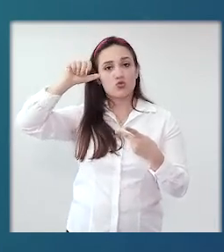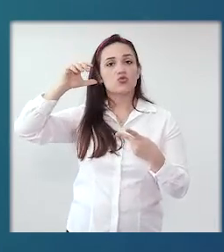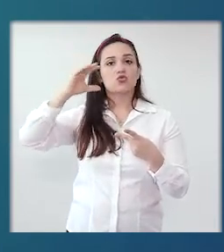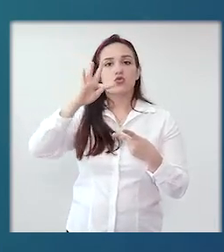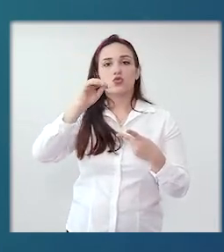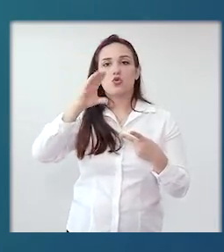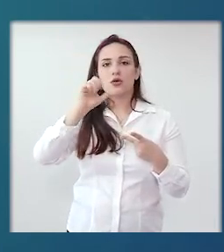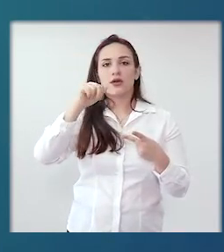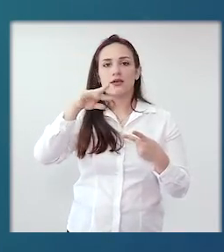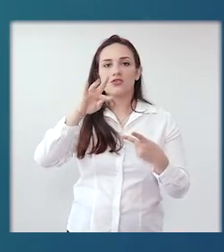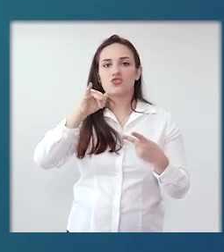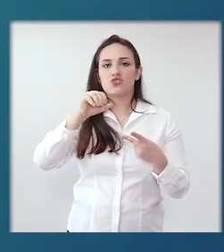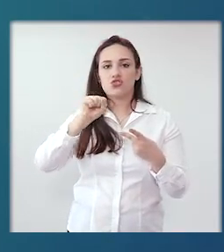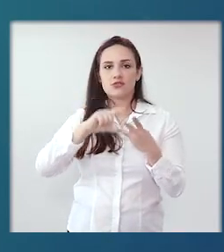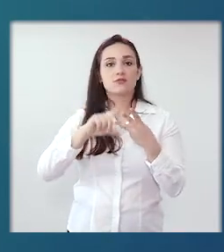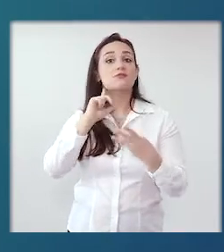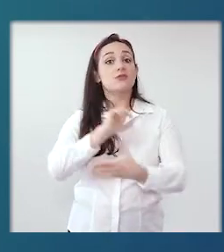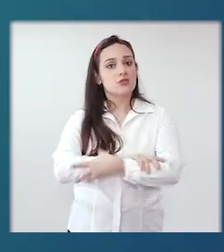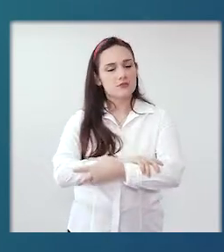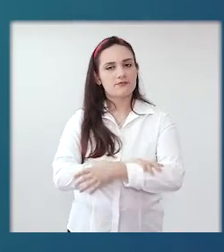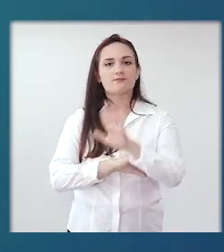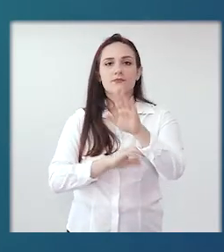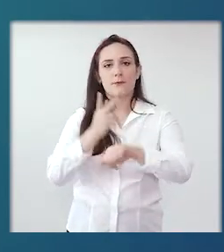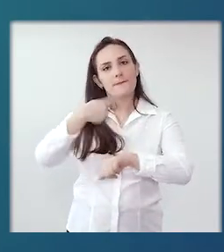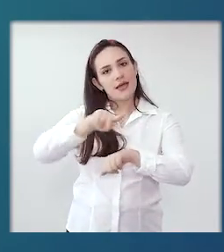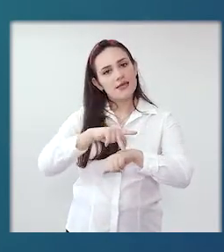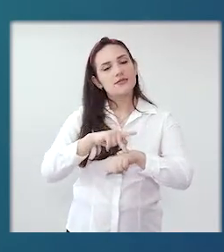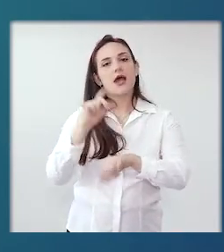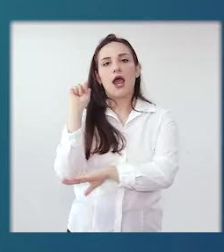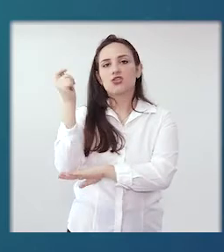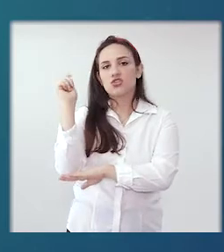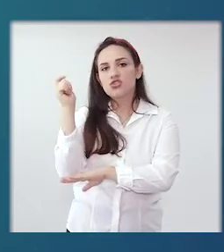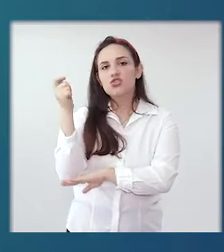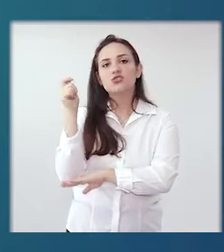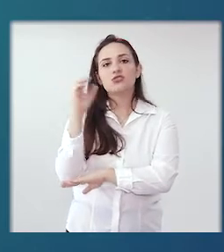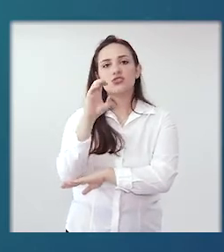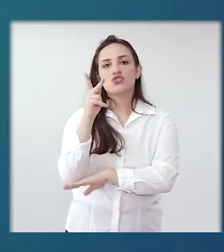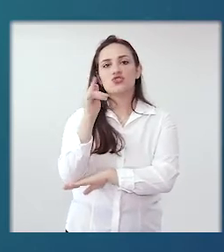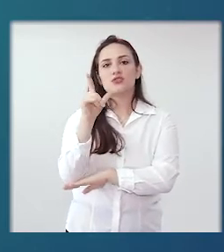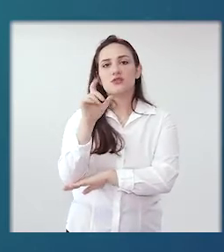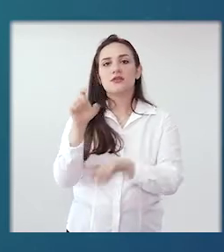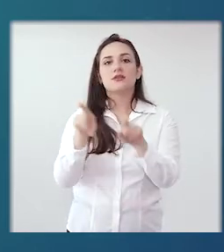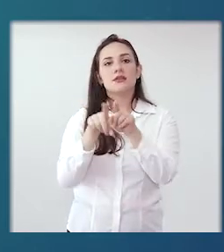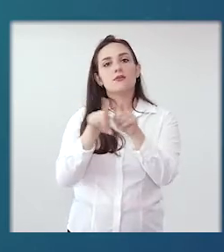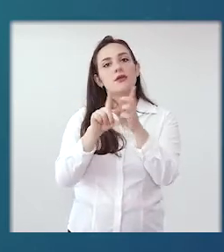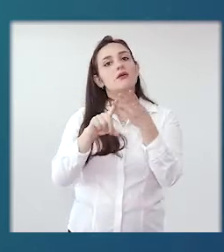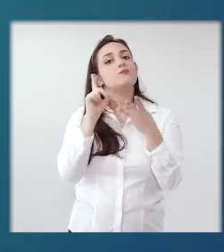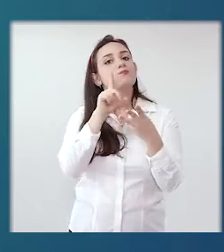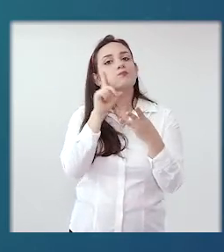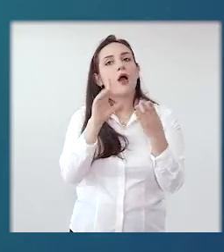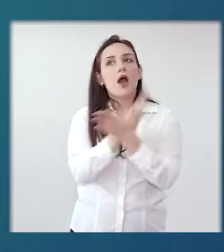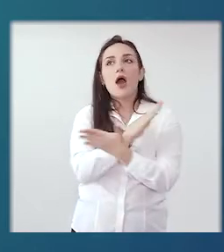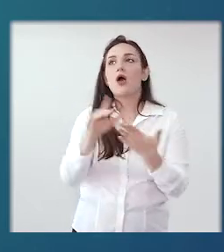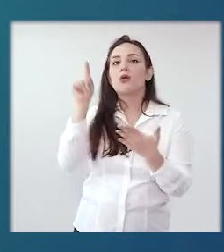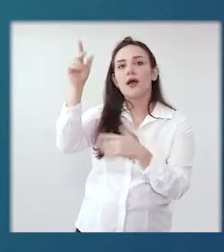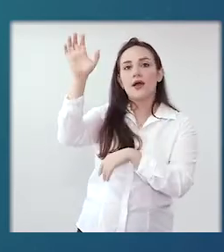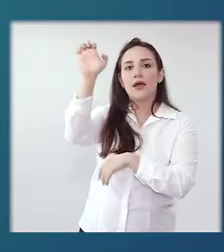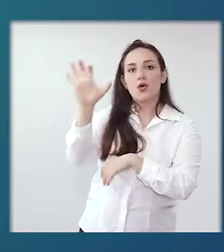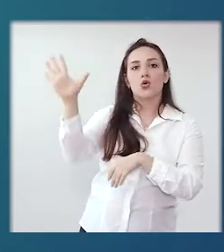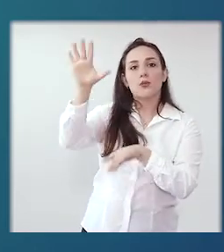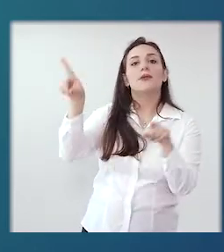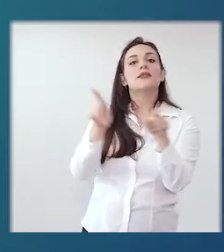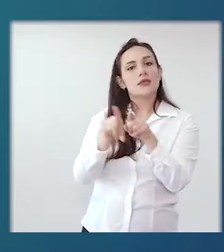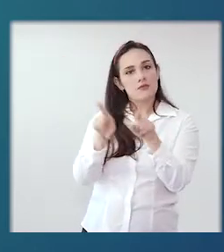Gerais. No exterior, países como Argentina, Chile, Estados Unidos e algumas nações da União Europeia também